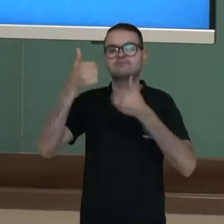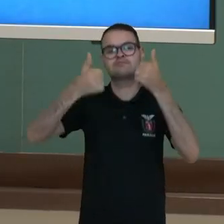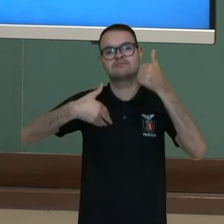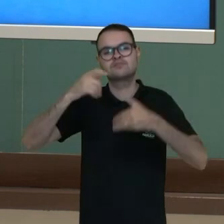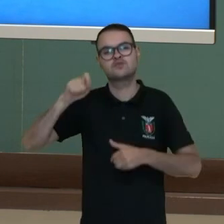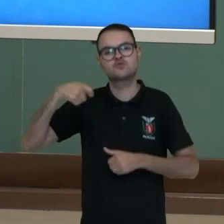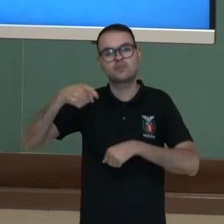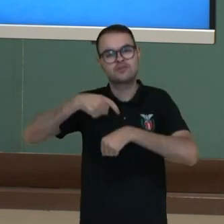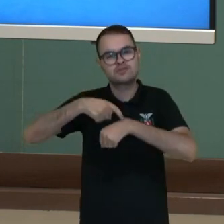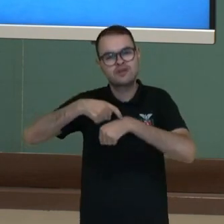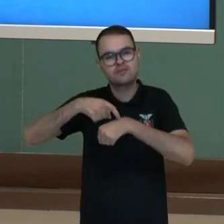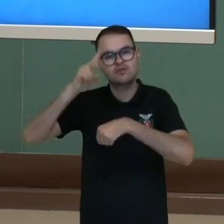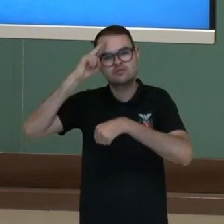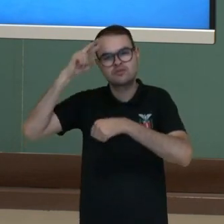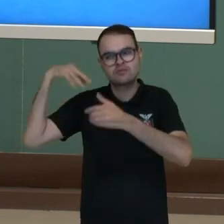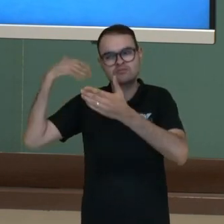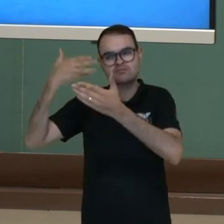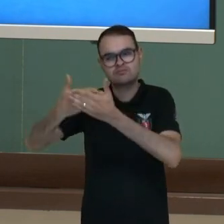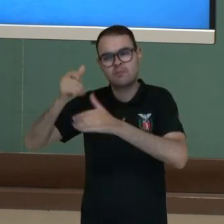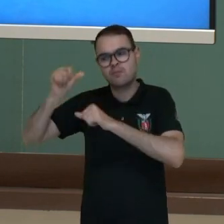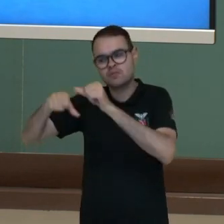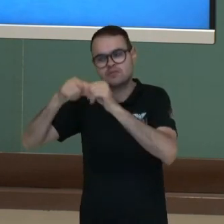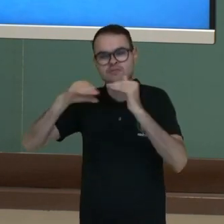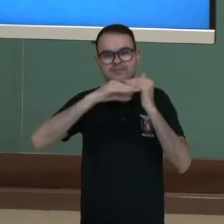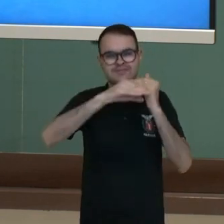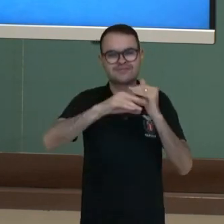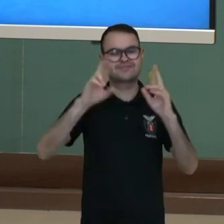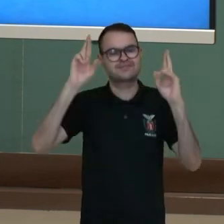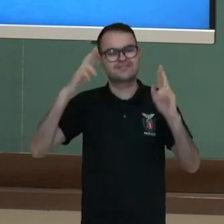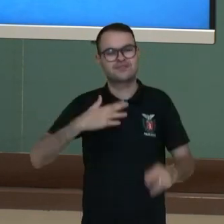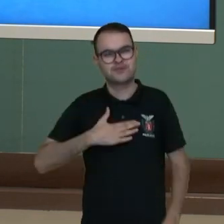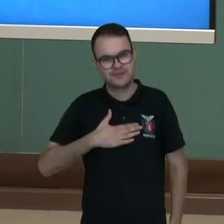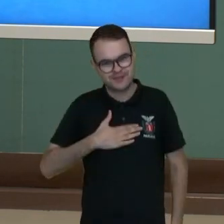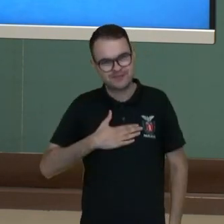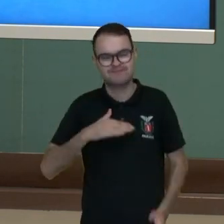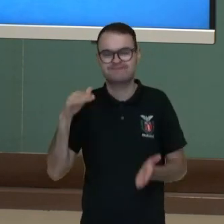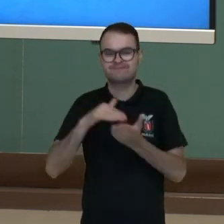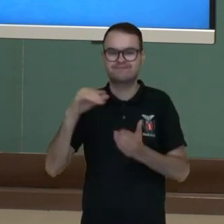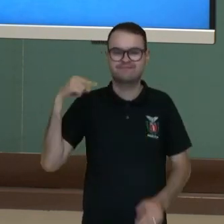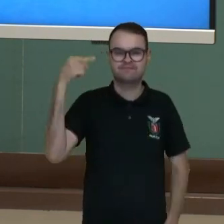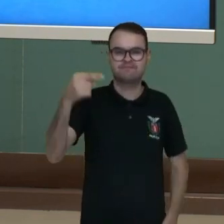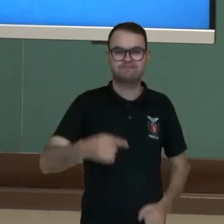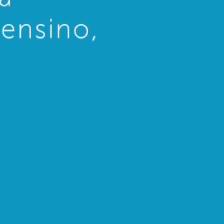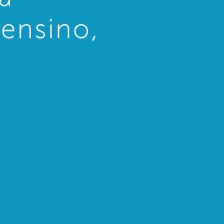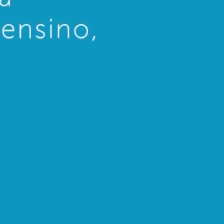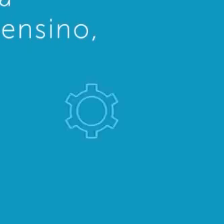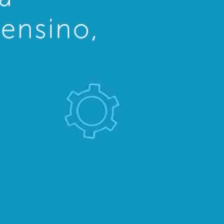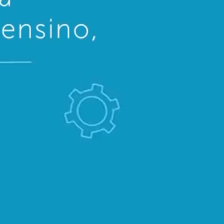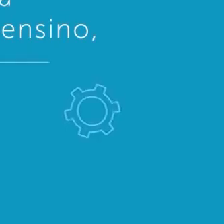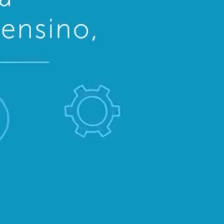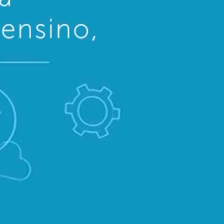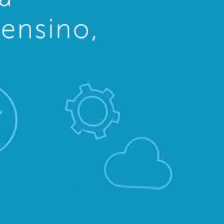sobre tempo histórico, as mudanças e permanências. Espero que vocês tenham gostado. Até breve.